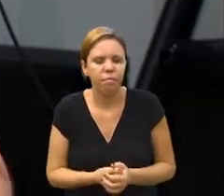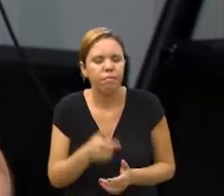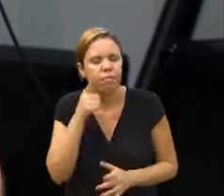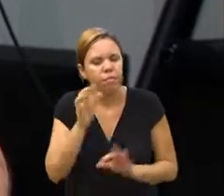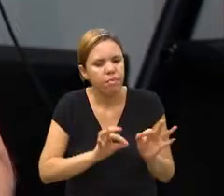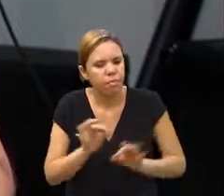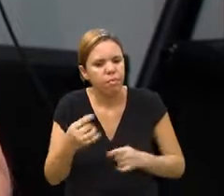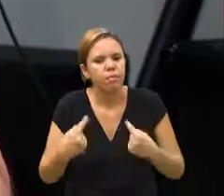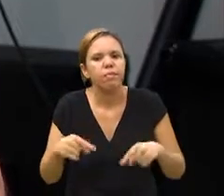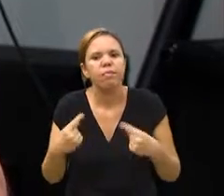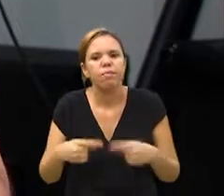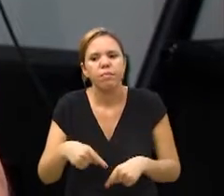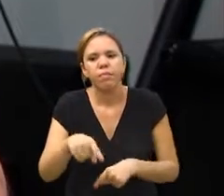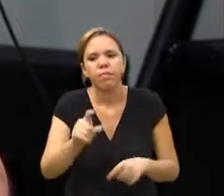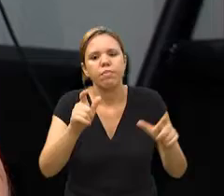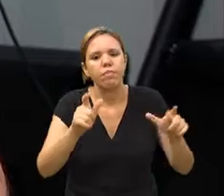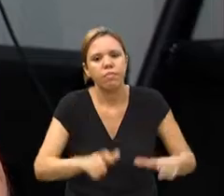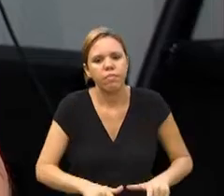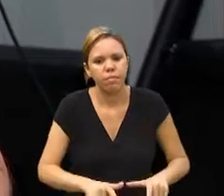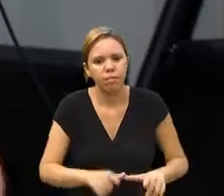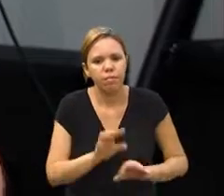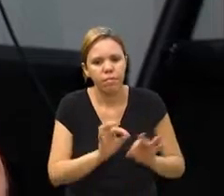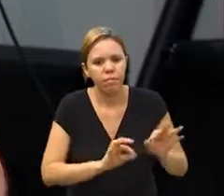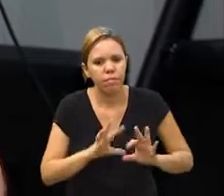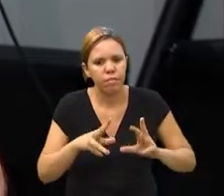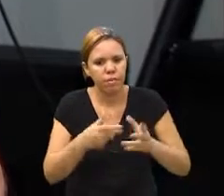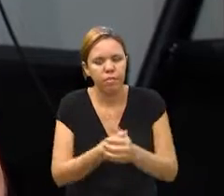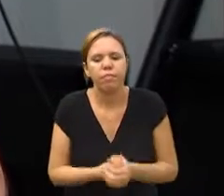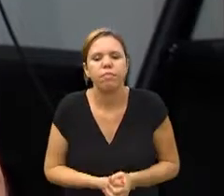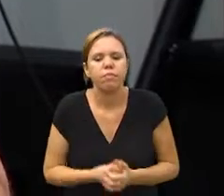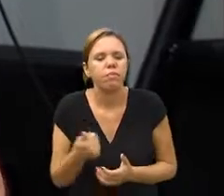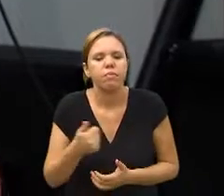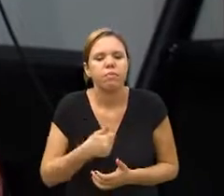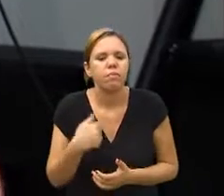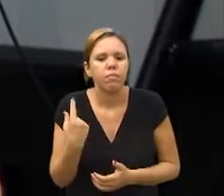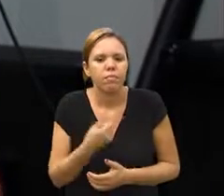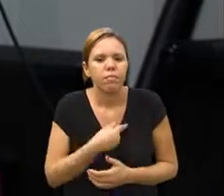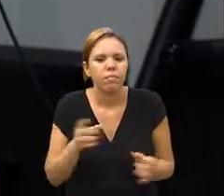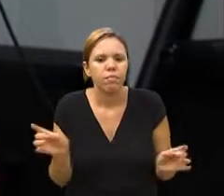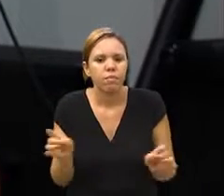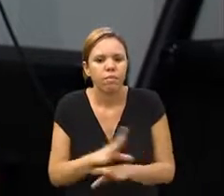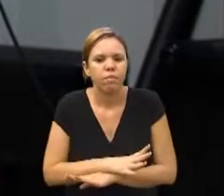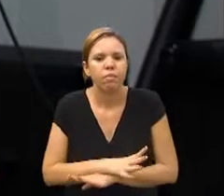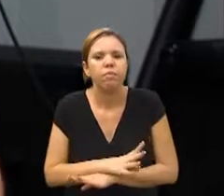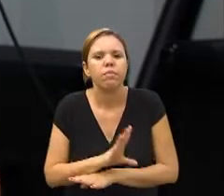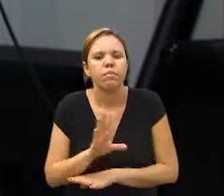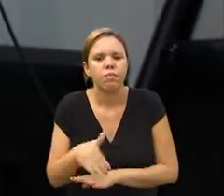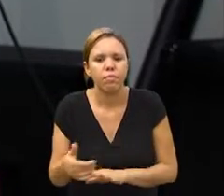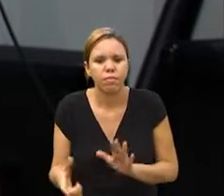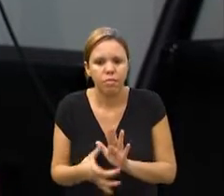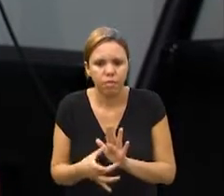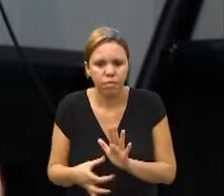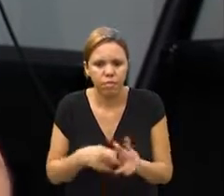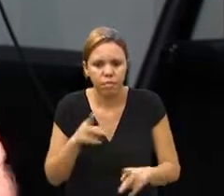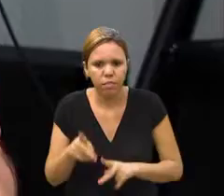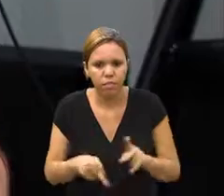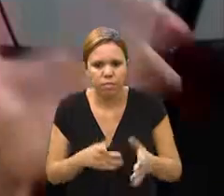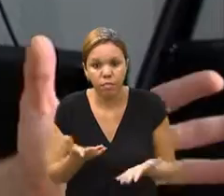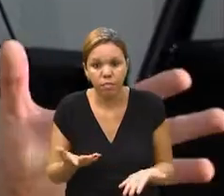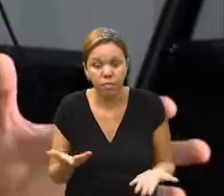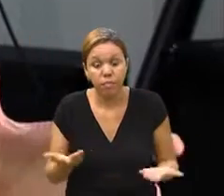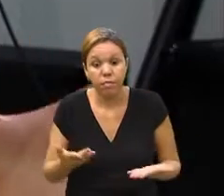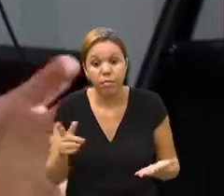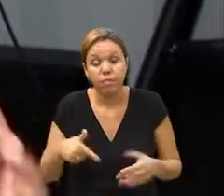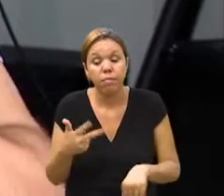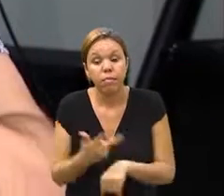as músicas, foi pro estúdio, montou tudo e de primeira a gente matou o disco. E aí os caras das câmeras falaram, agora